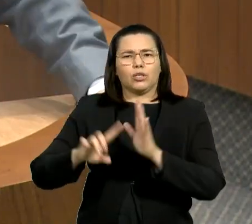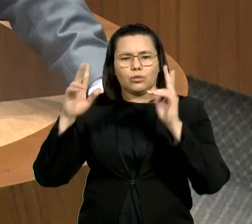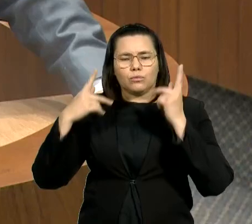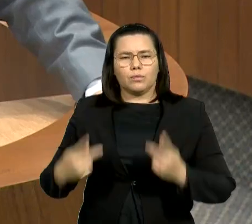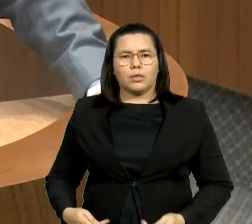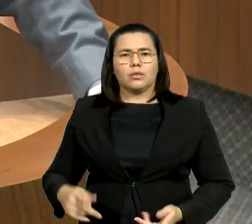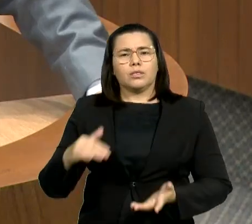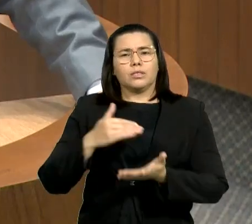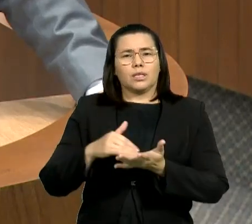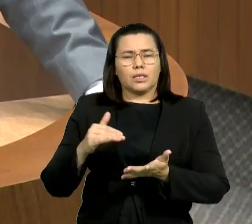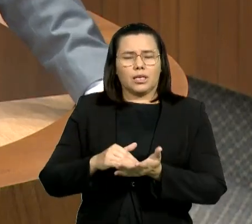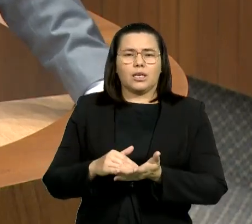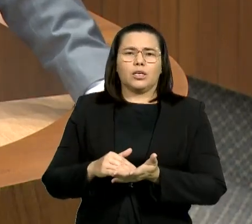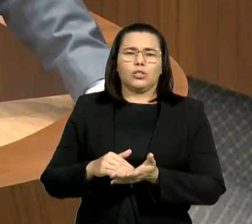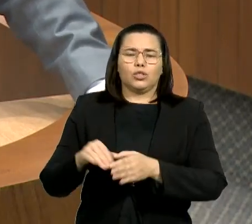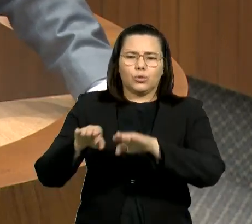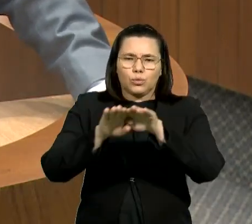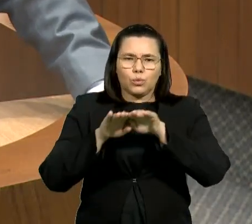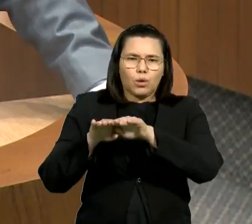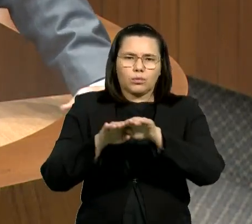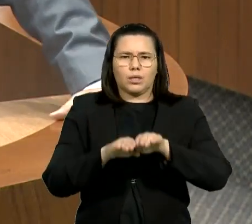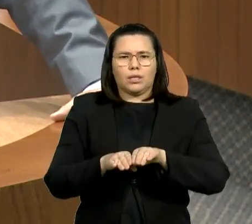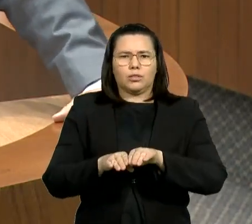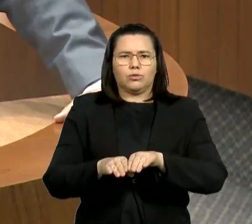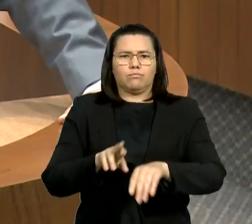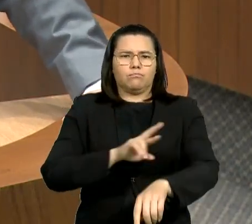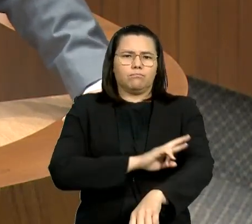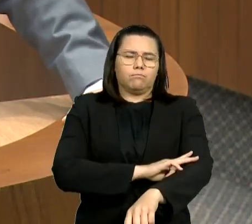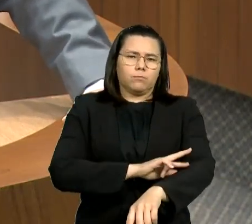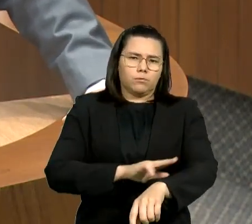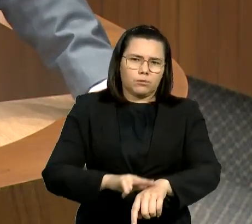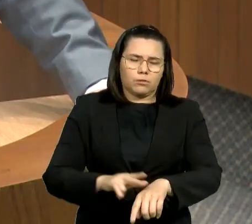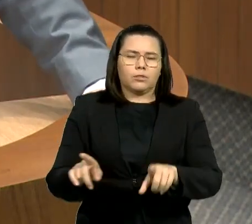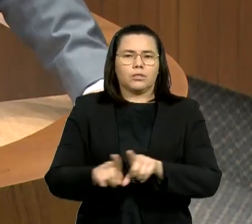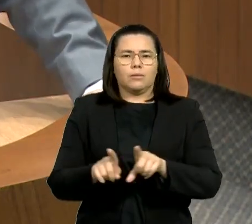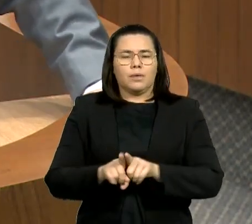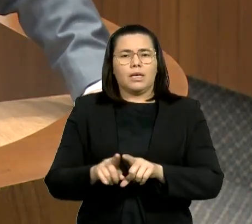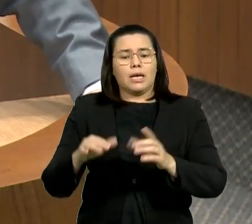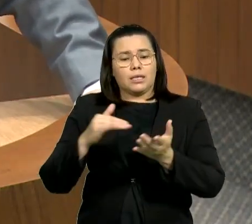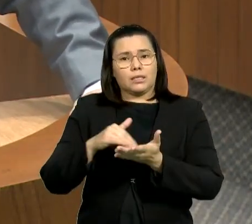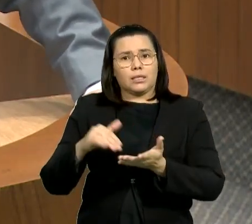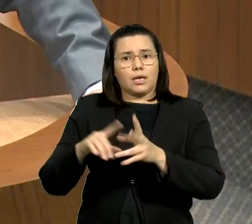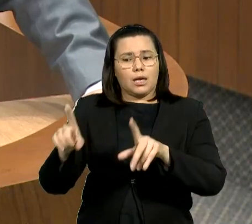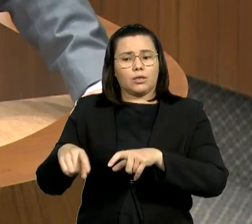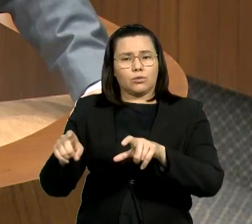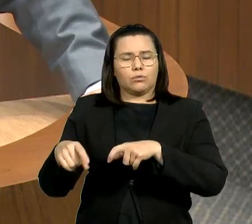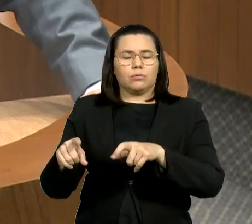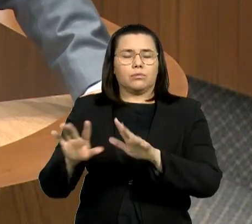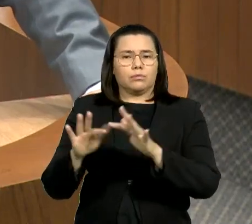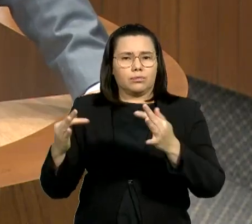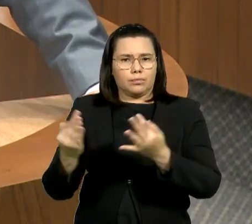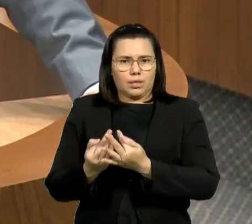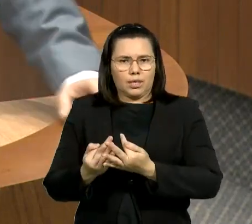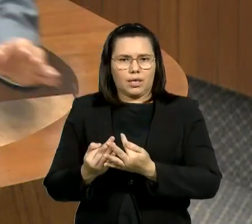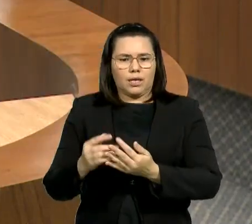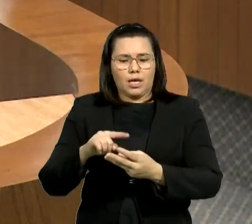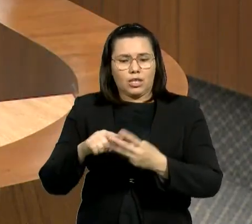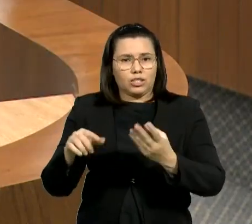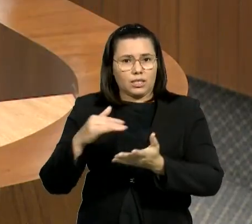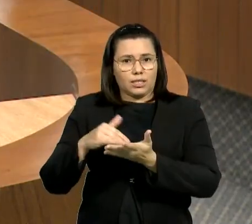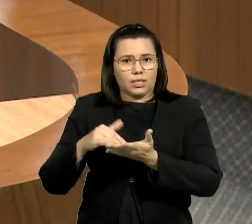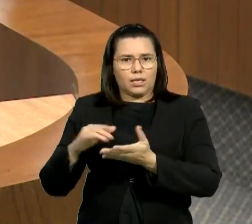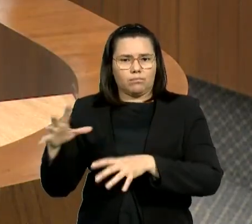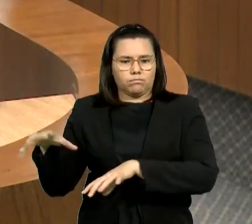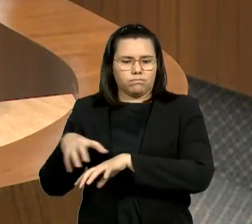Secretaria de Igualdade Racial e a Secretaria da Agricultura Familiar através da SAF, para